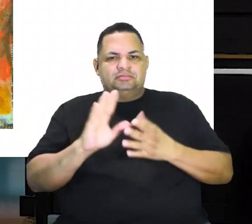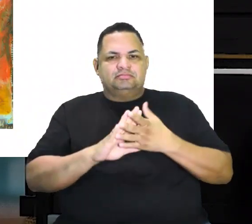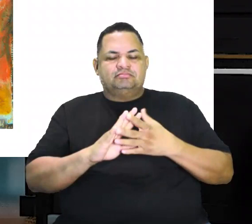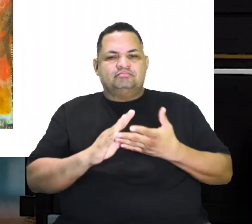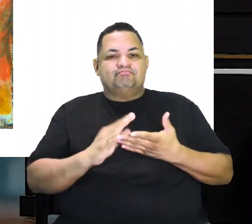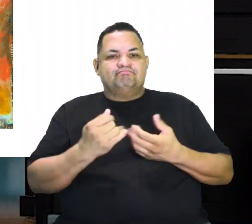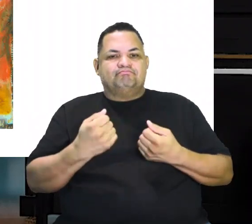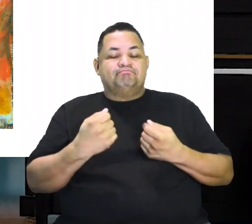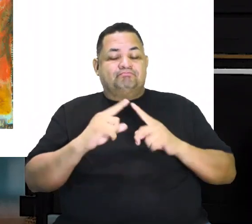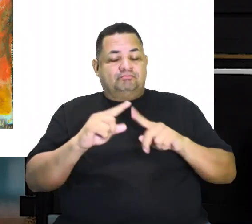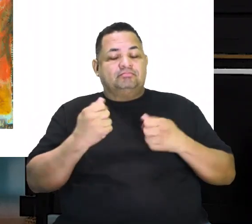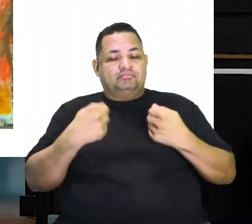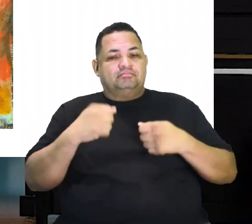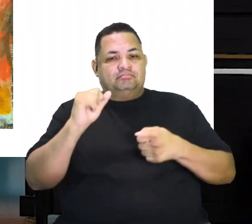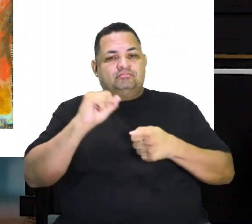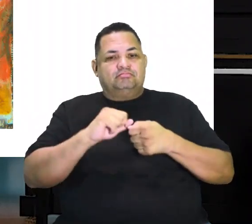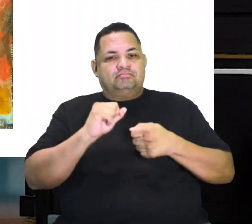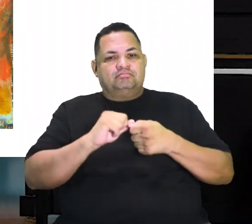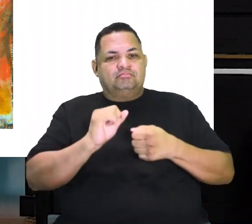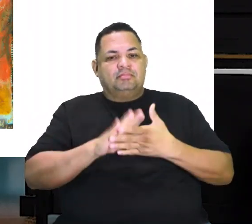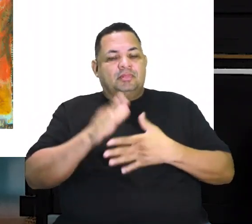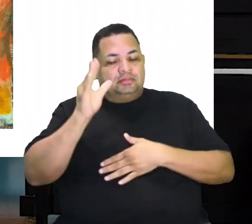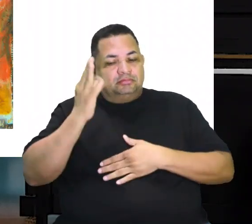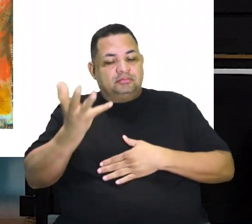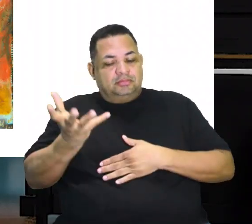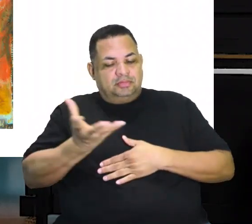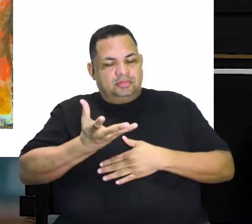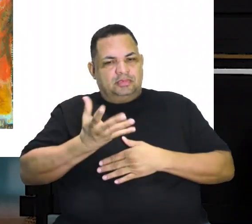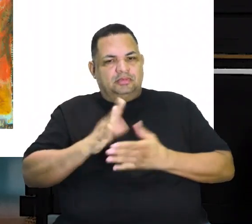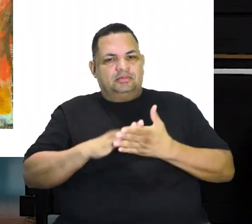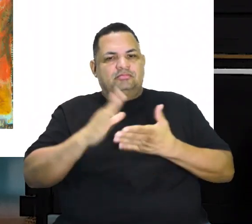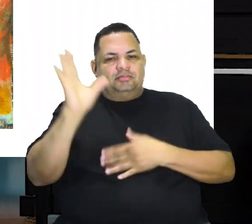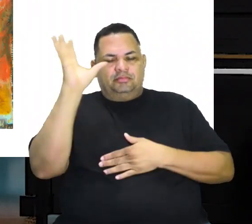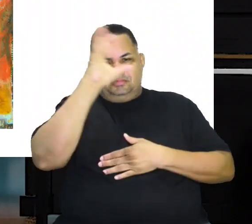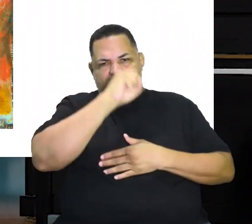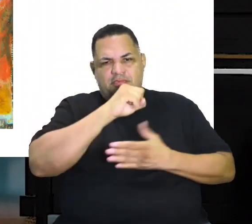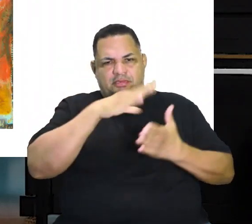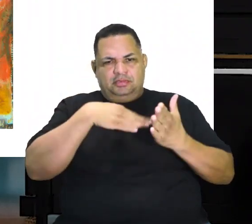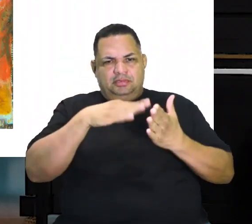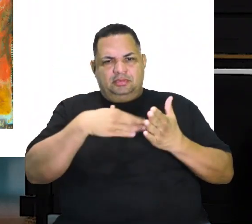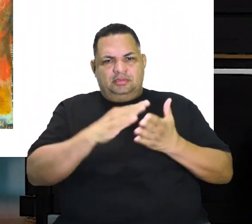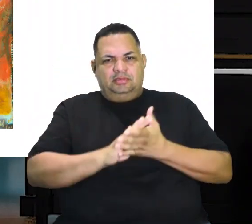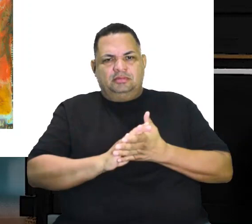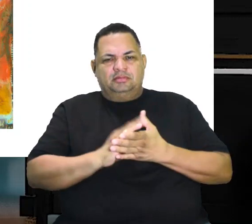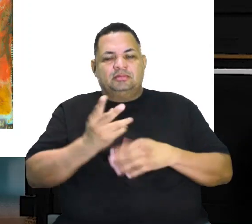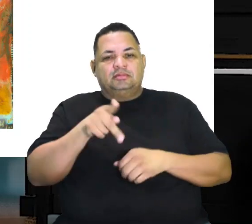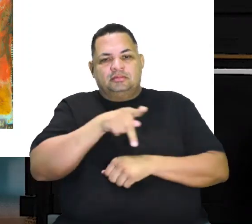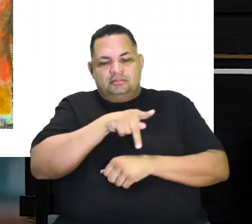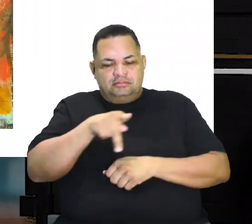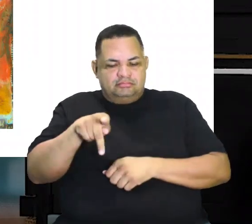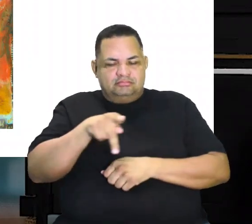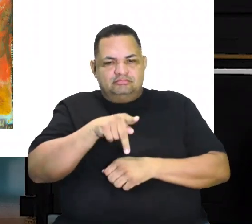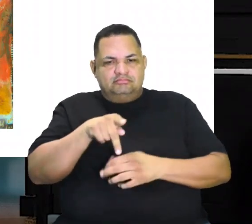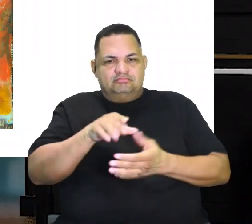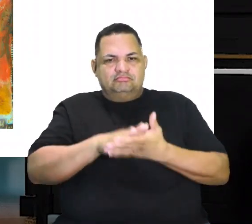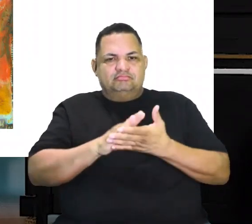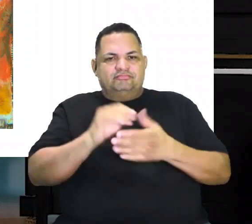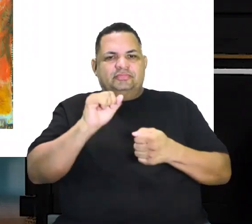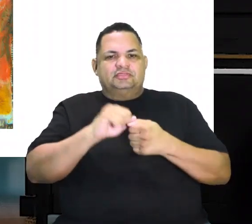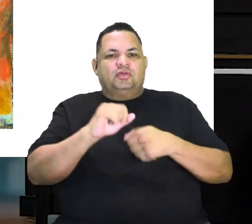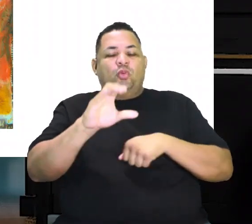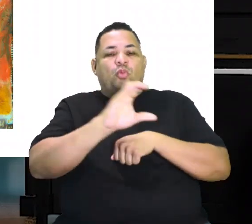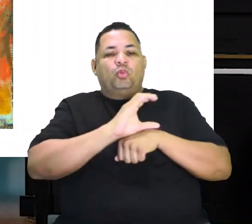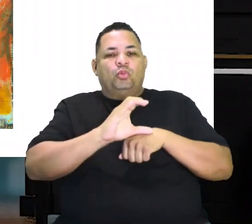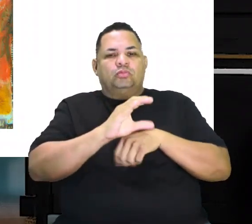não é impossível. Eu, por exemplo, tenho interesse em aprender a pintar, então vou procurar, né, um professor para me ensinar, fazer um